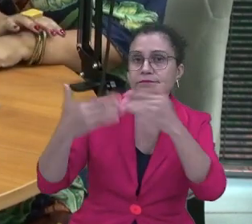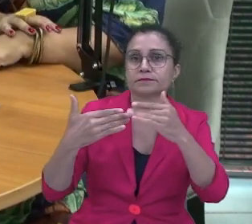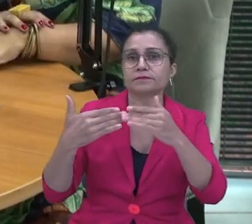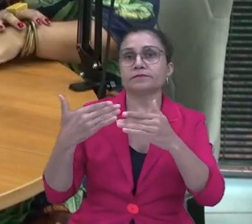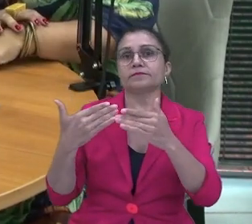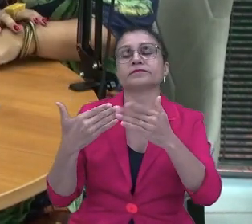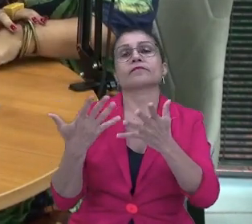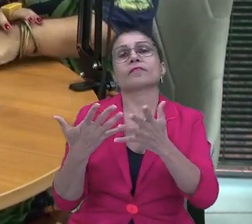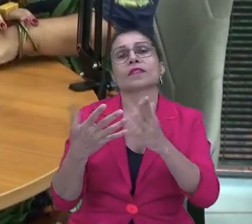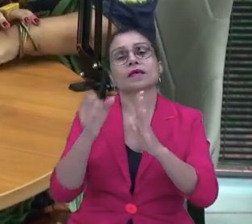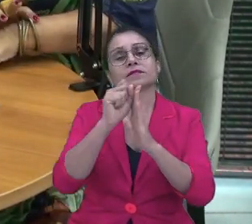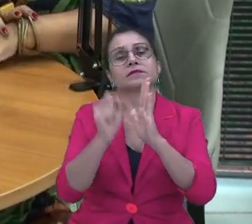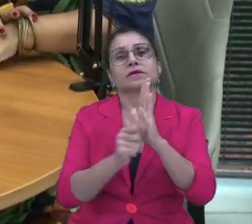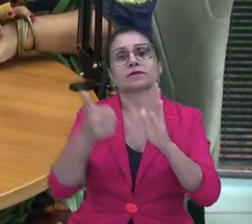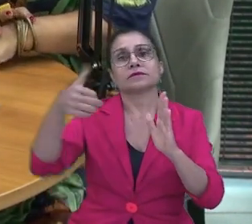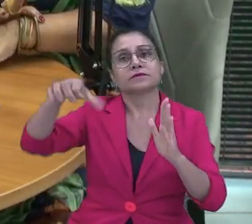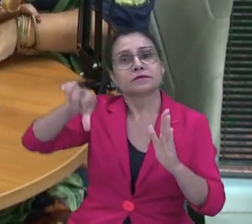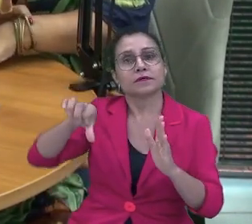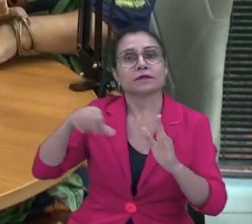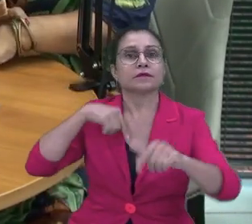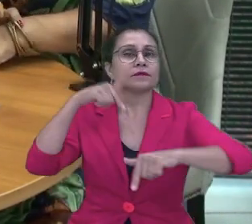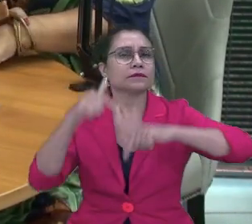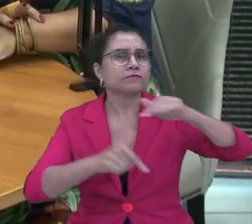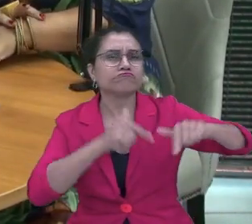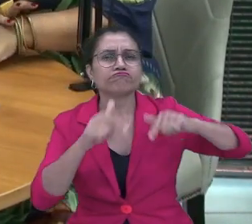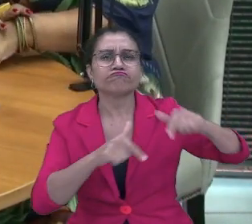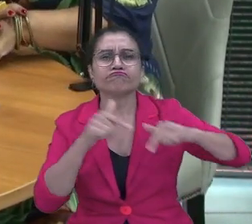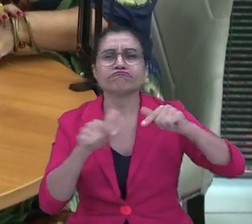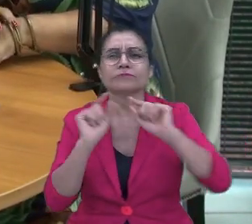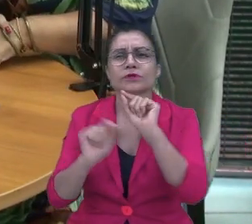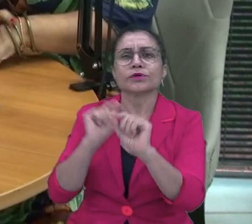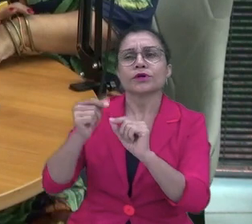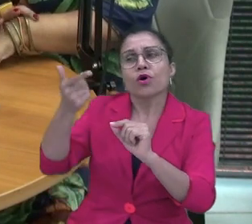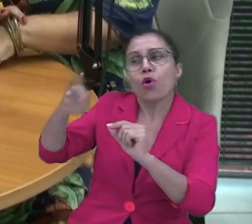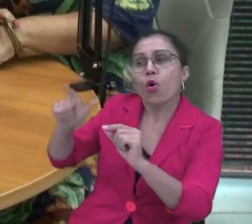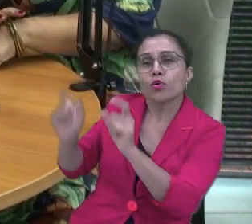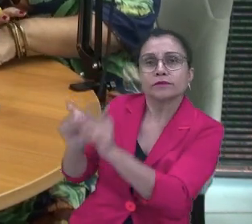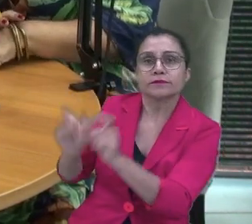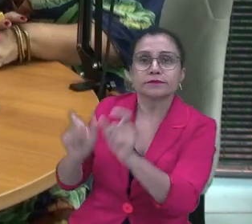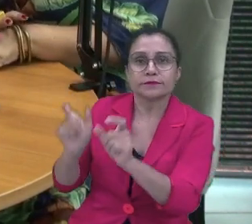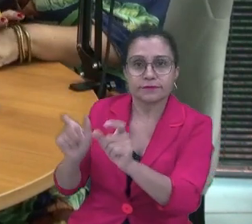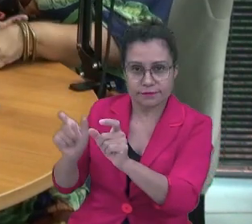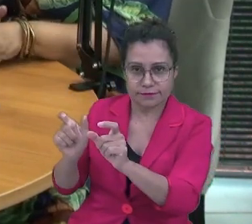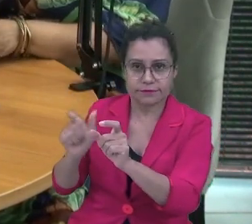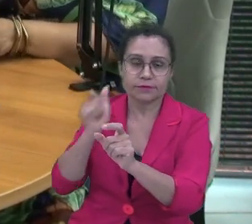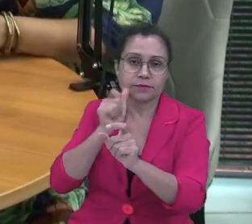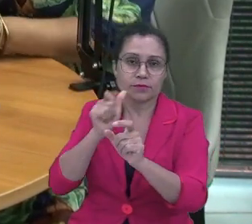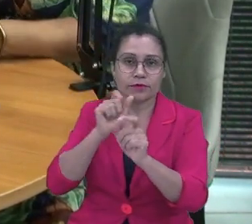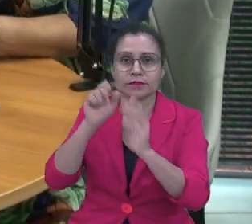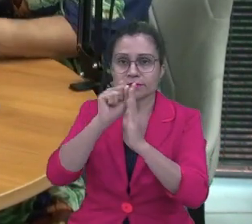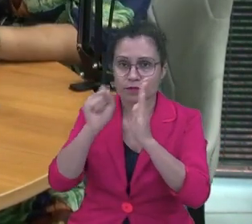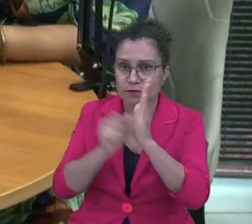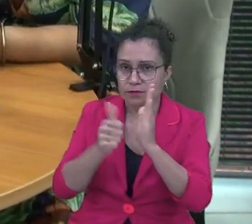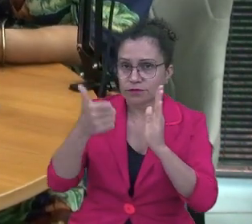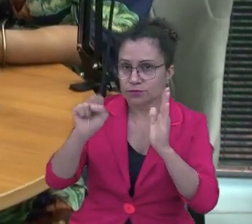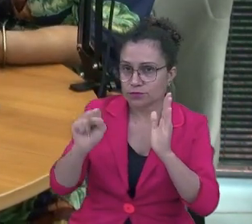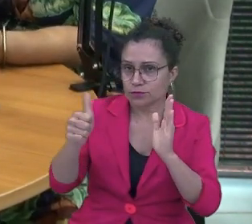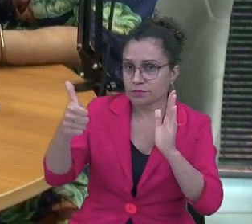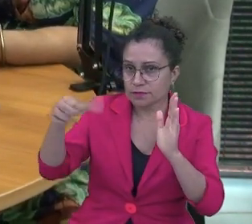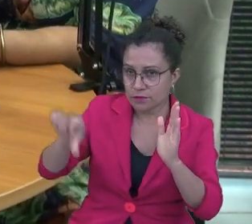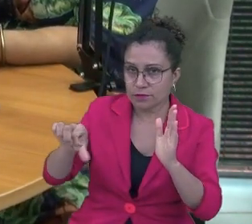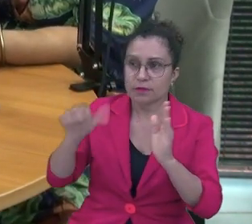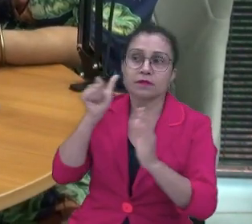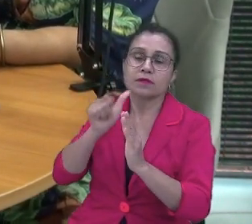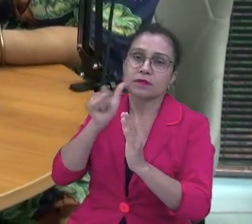para o século XIX, já a gente trabalhando essas outras mulheres nesse espaço, século XVIII, século XIX, para que